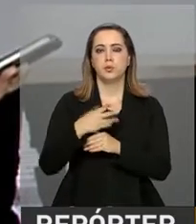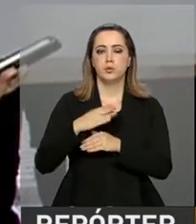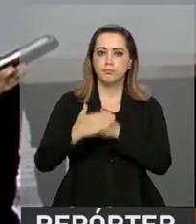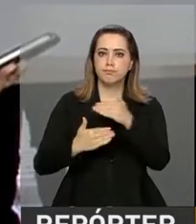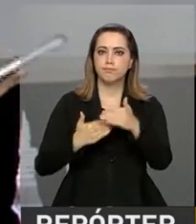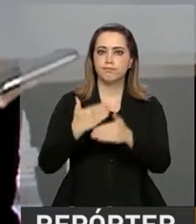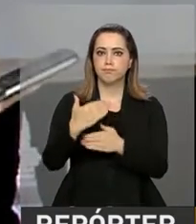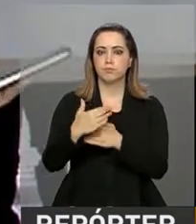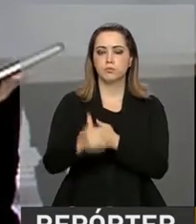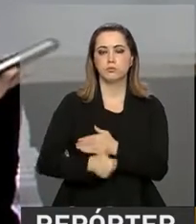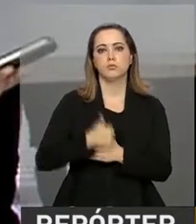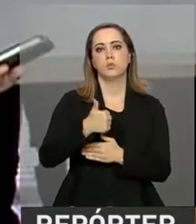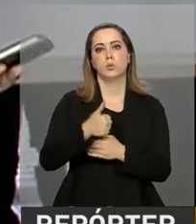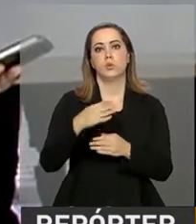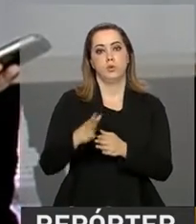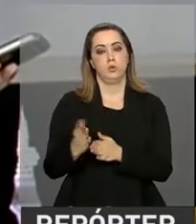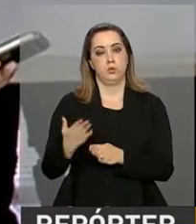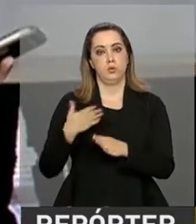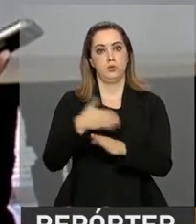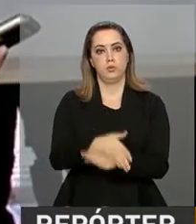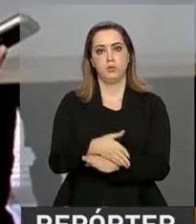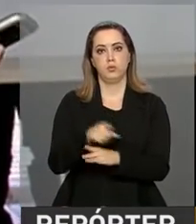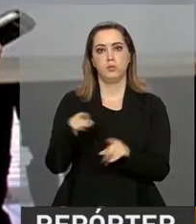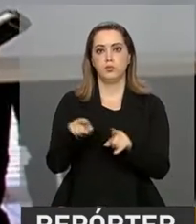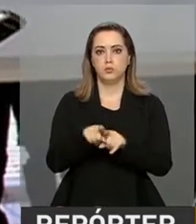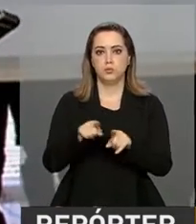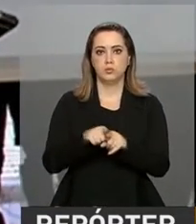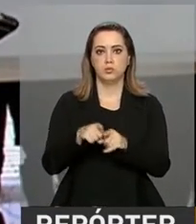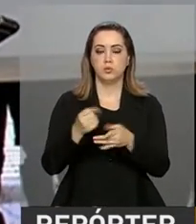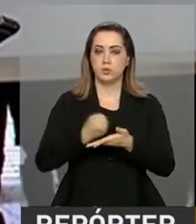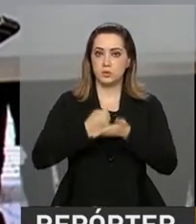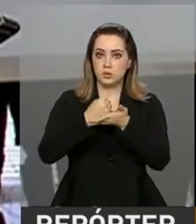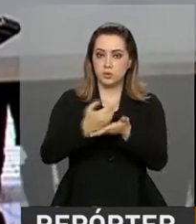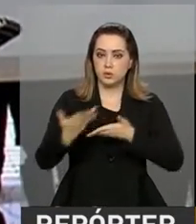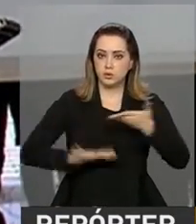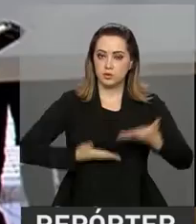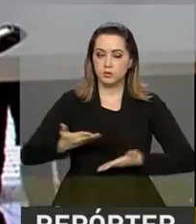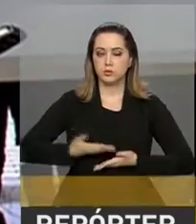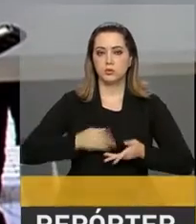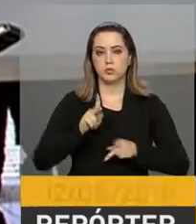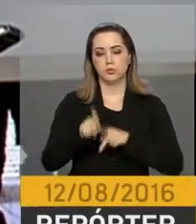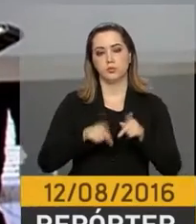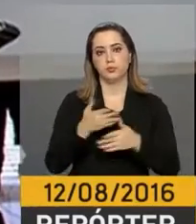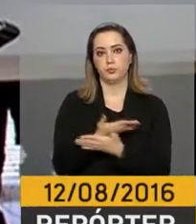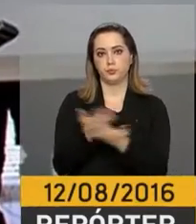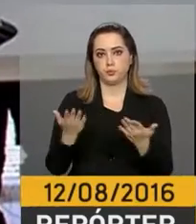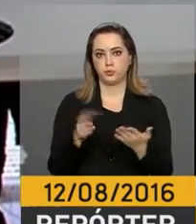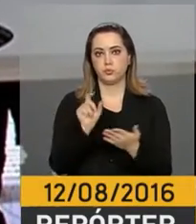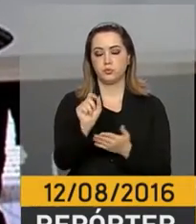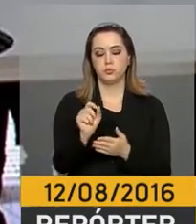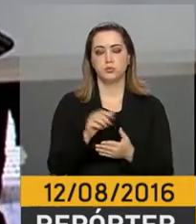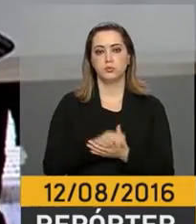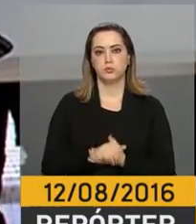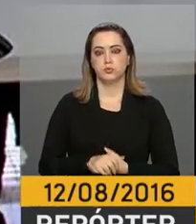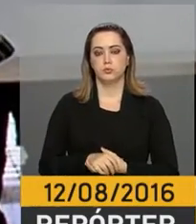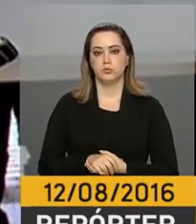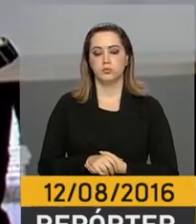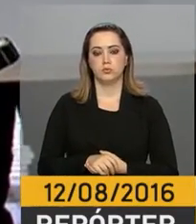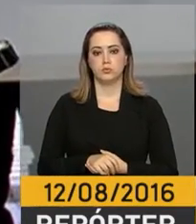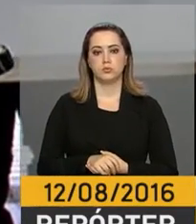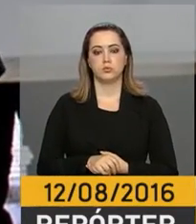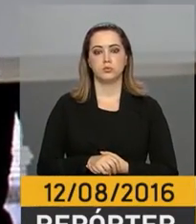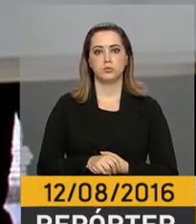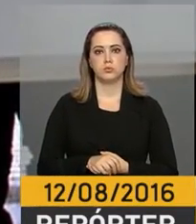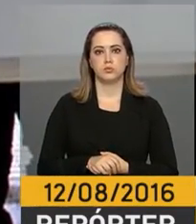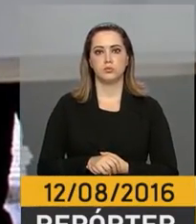a participação e a prestação de serviço que se faz ao público. General, a prova do soldado da Força Nacional certamente foi um